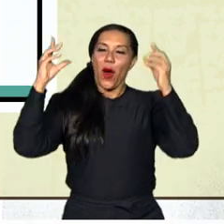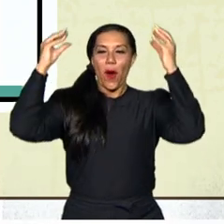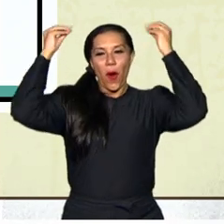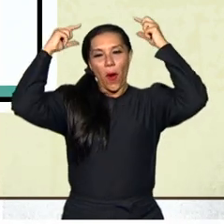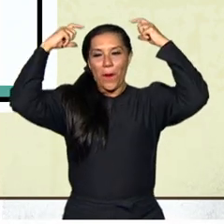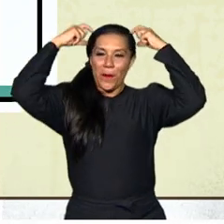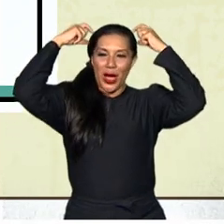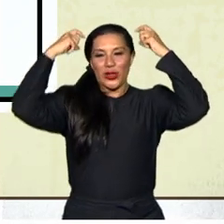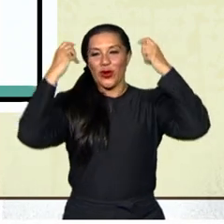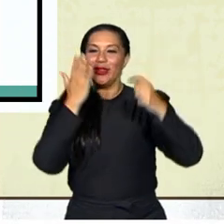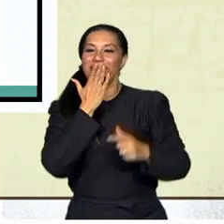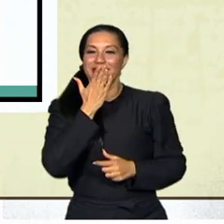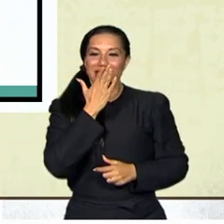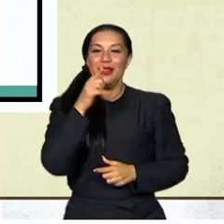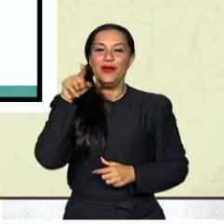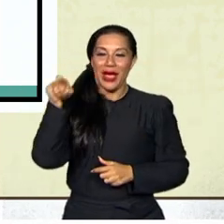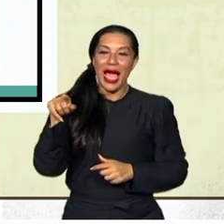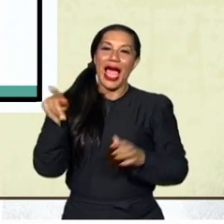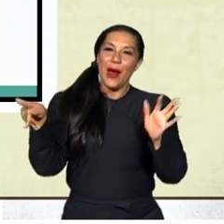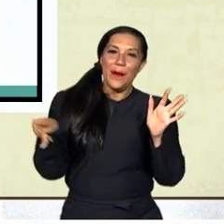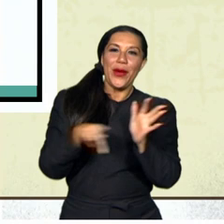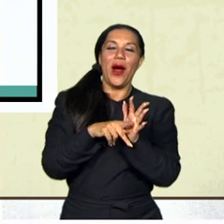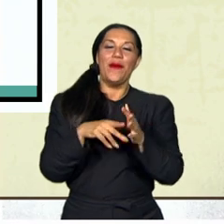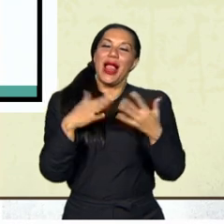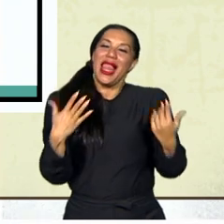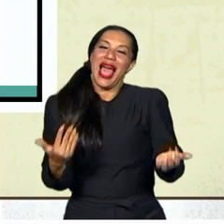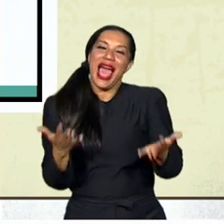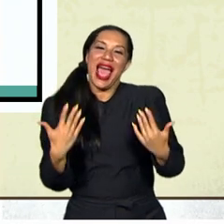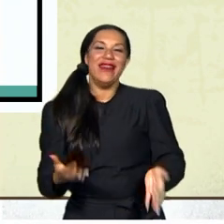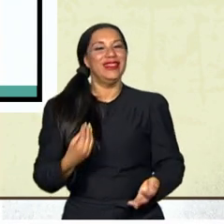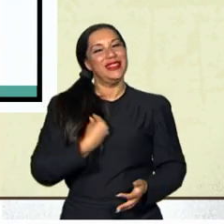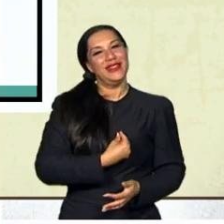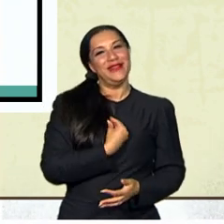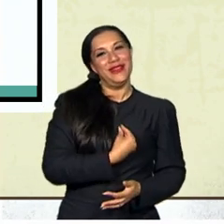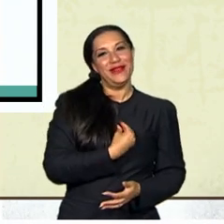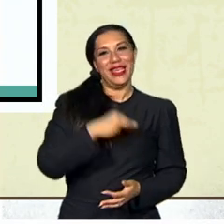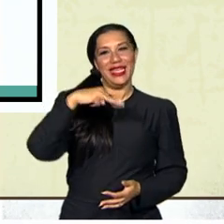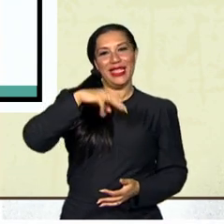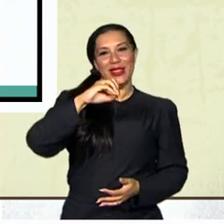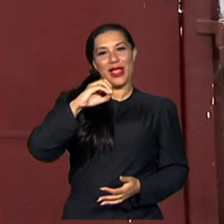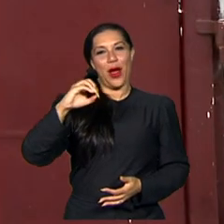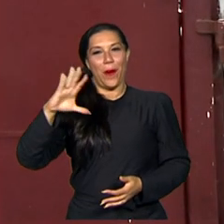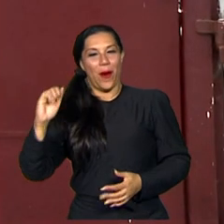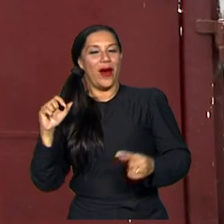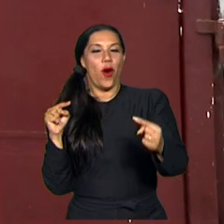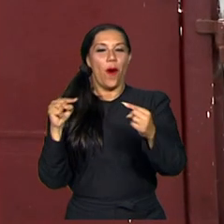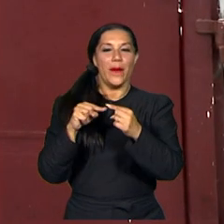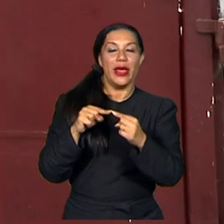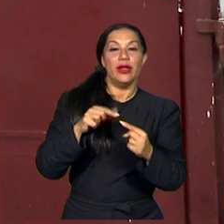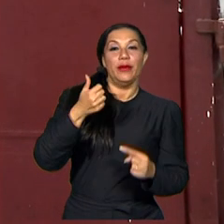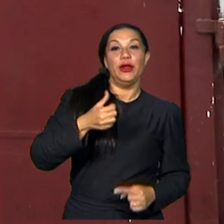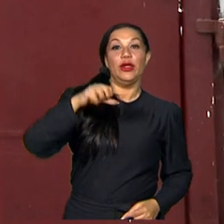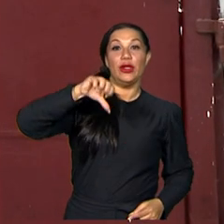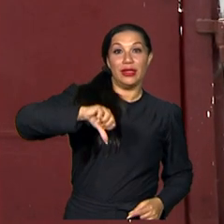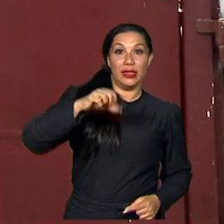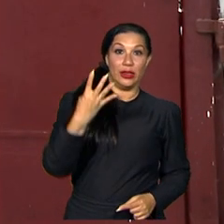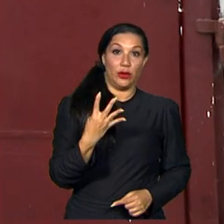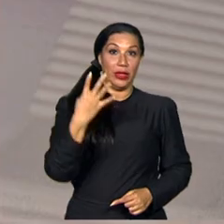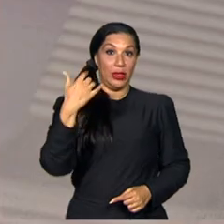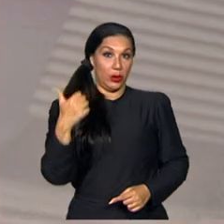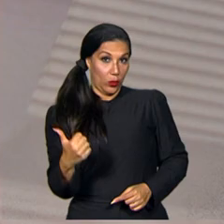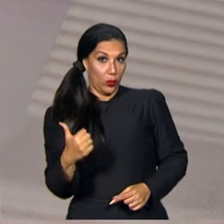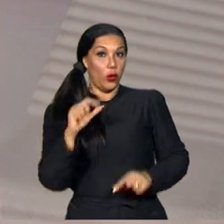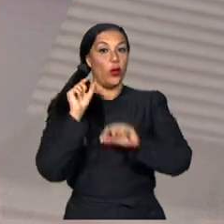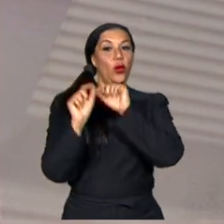Um mascote bem de acordo com o jeito leve de viver da Moca. Em